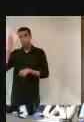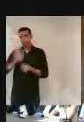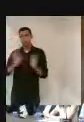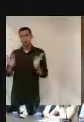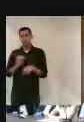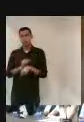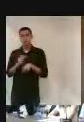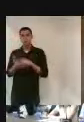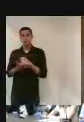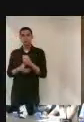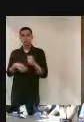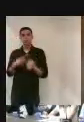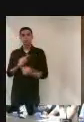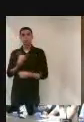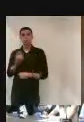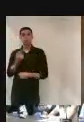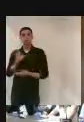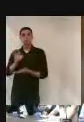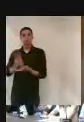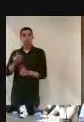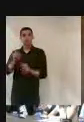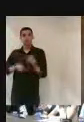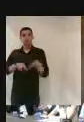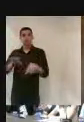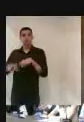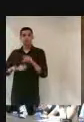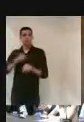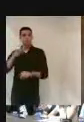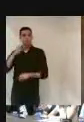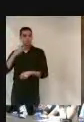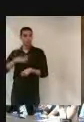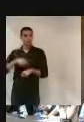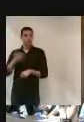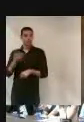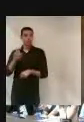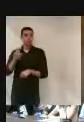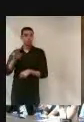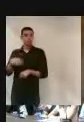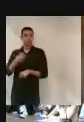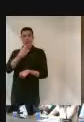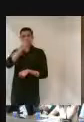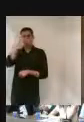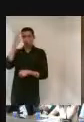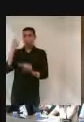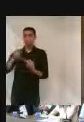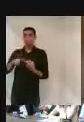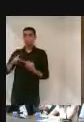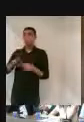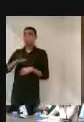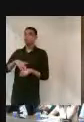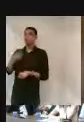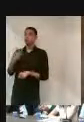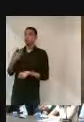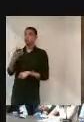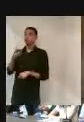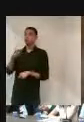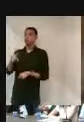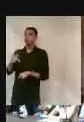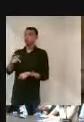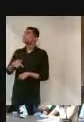de auxílio financeiro emergencial para mais de 5 mil catadores, e mais de 147 mil toneladas, um